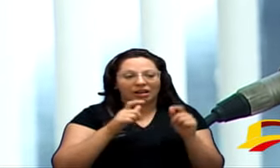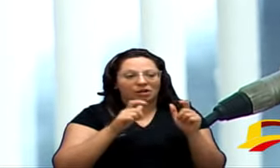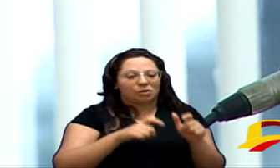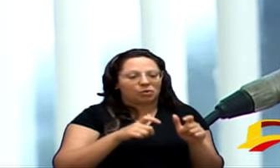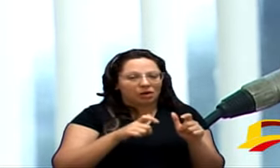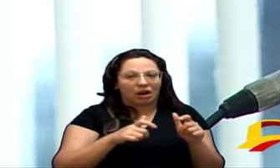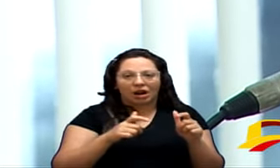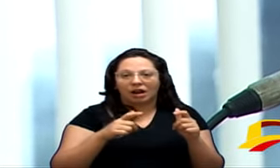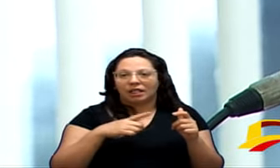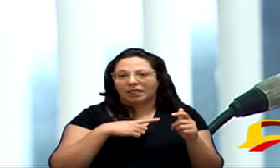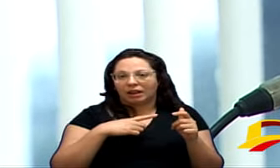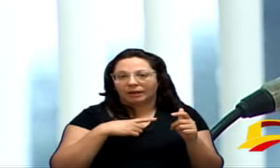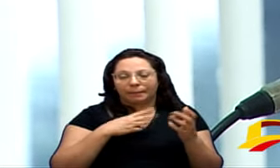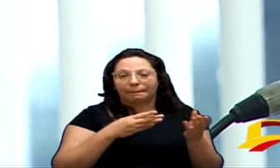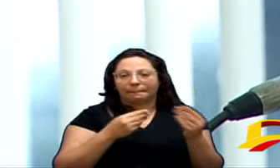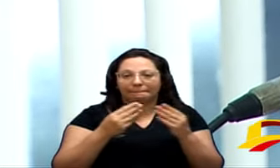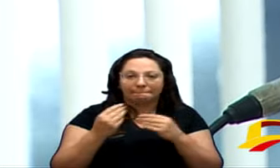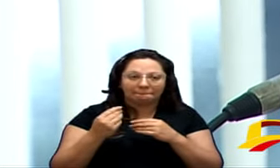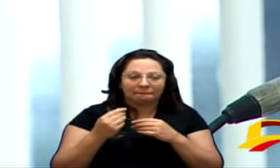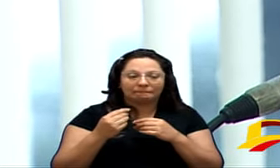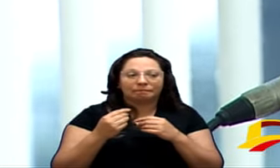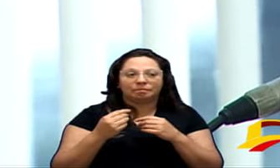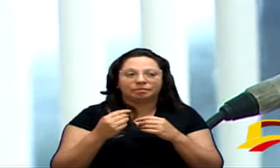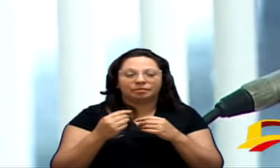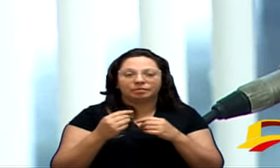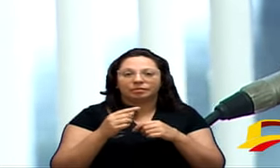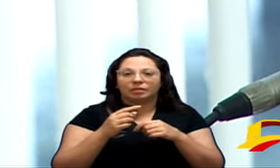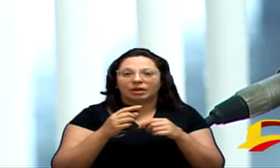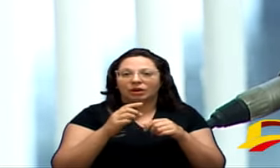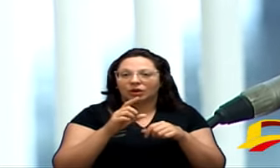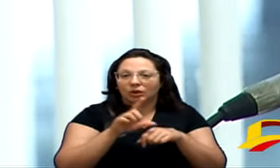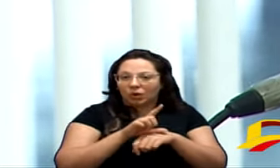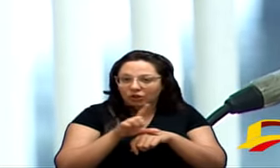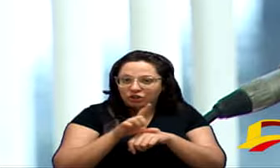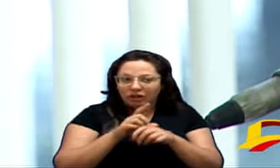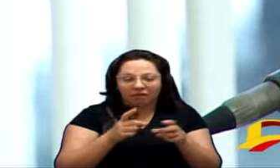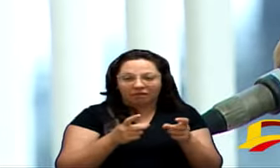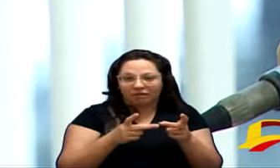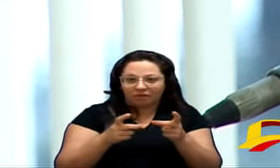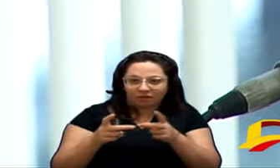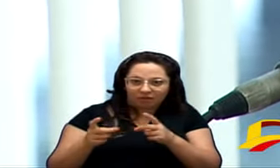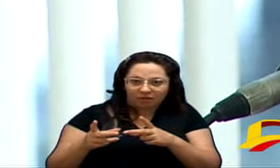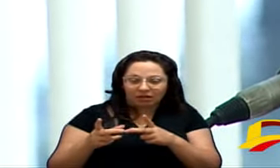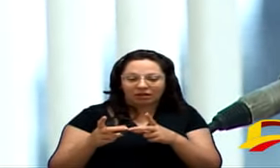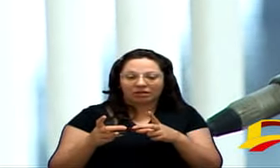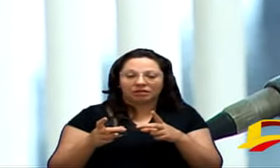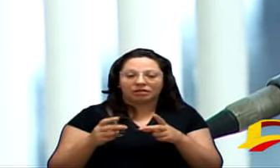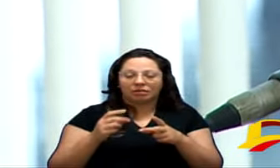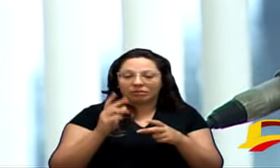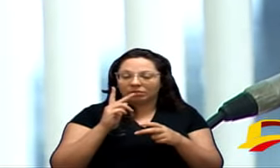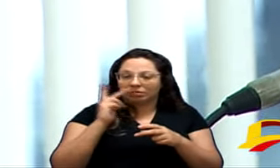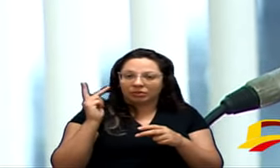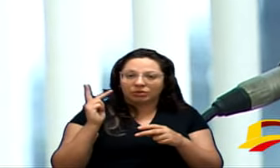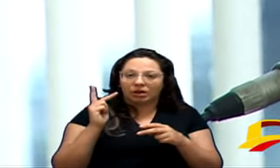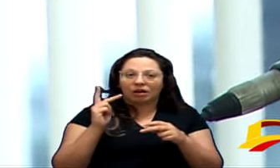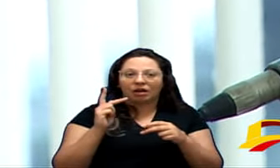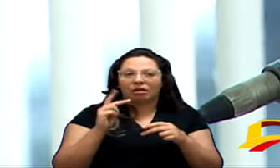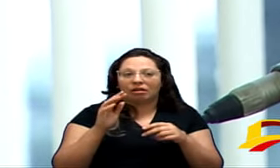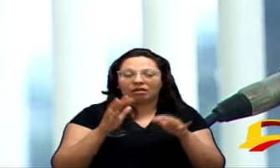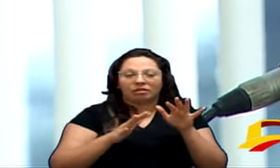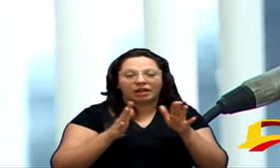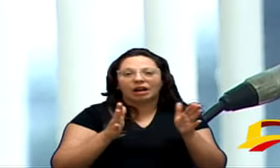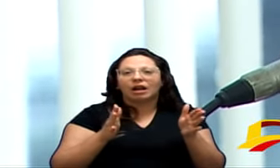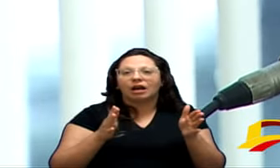instalou um monte de de de de vendas né de vendinhas lá o pessoal pegando um monte de quadra que foi